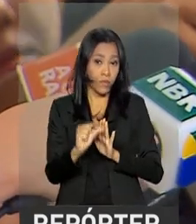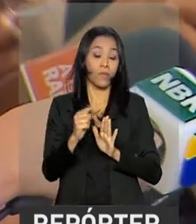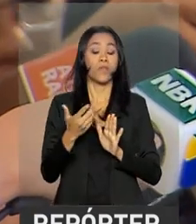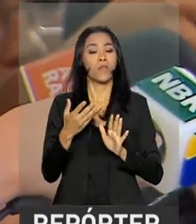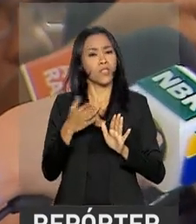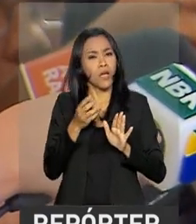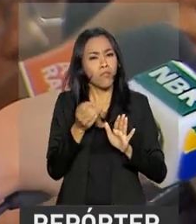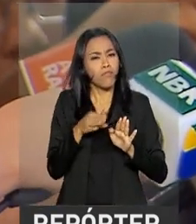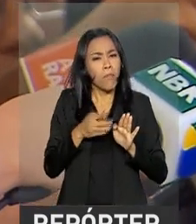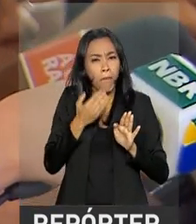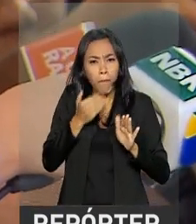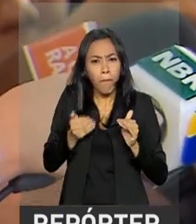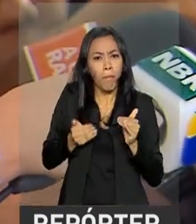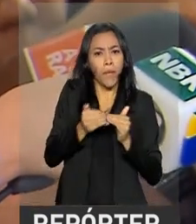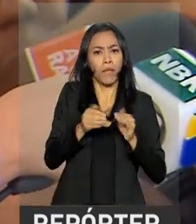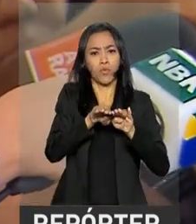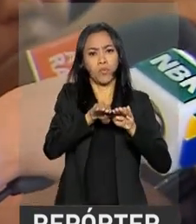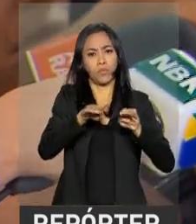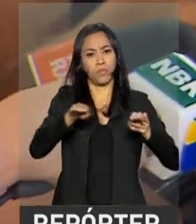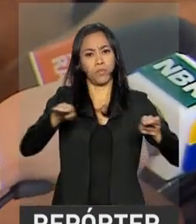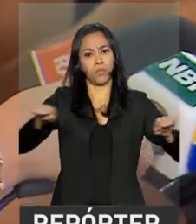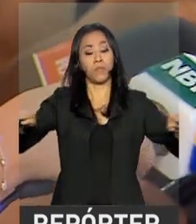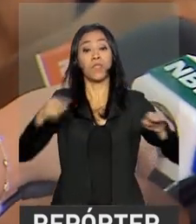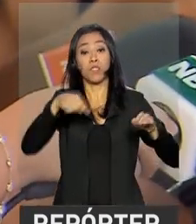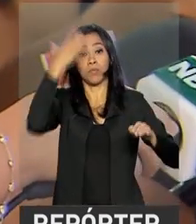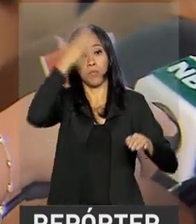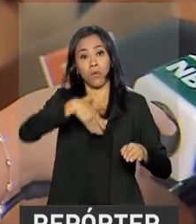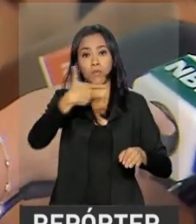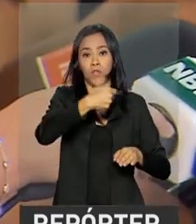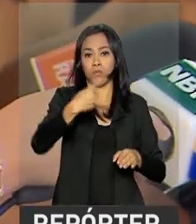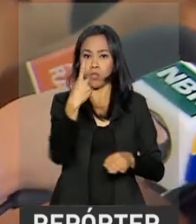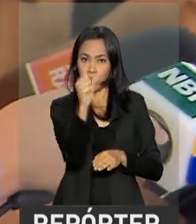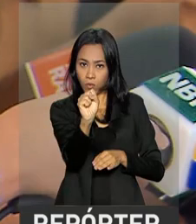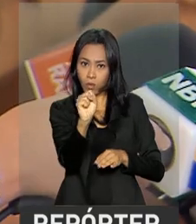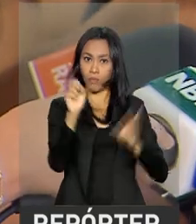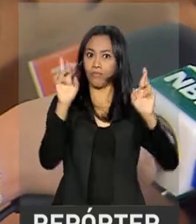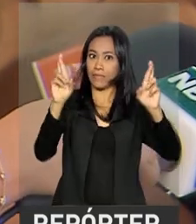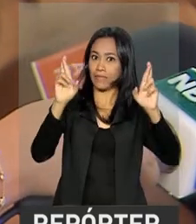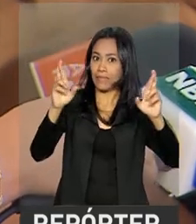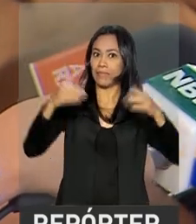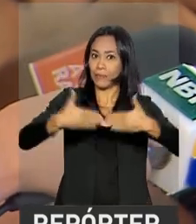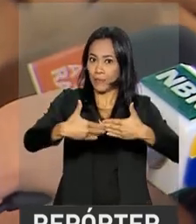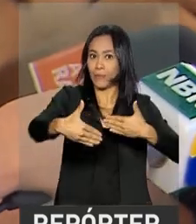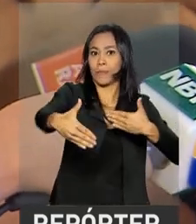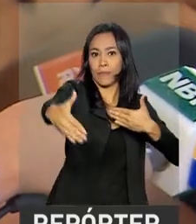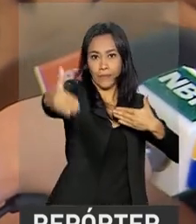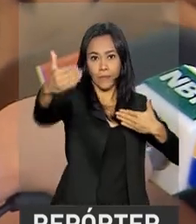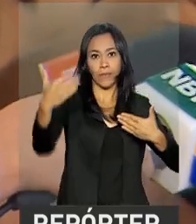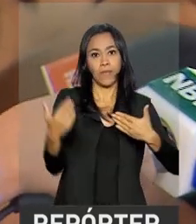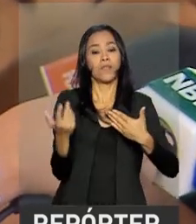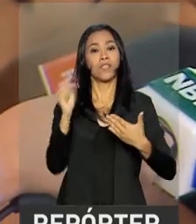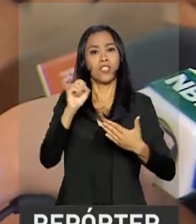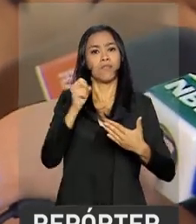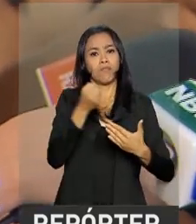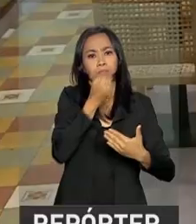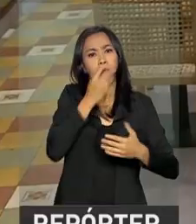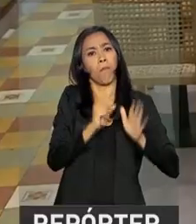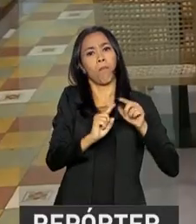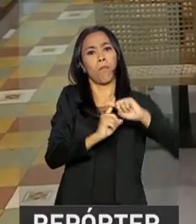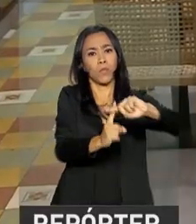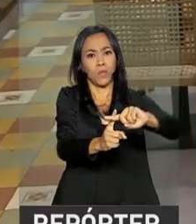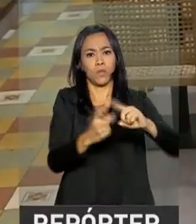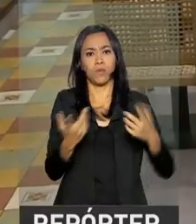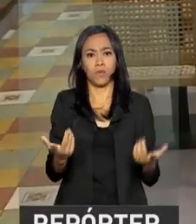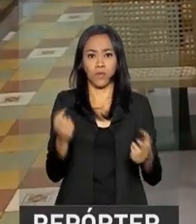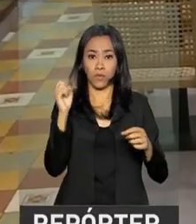estabilidade o que aponta para 2018 perspectivas bastante alvissareira hoje de crescimento de saldo positivo de emprego